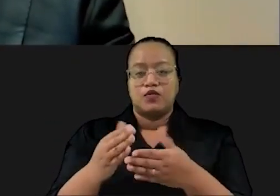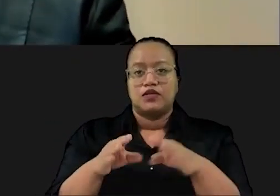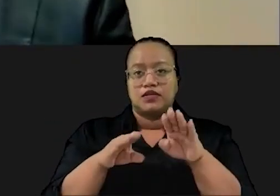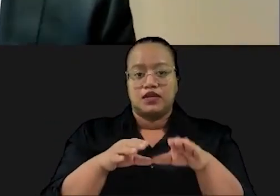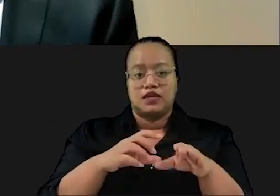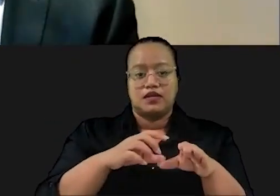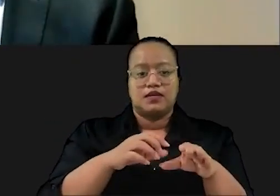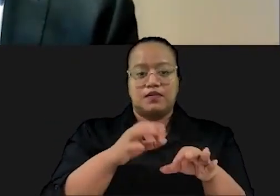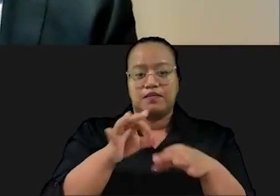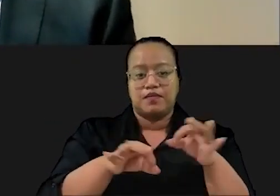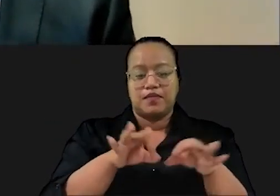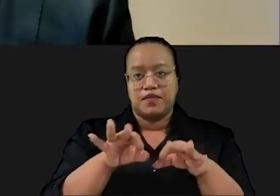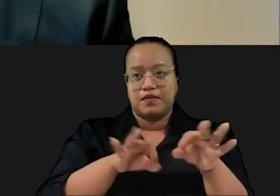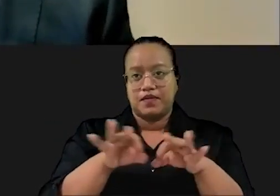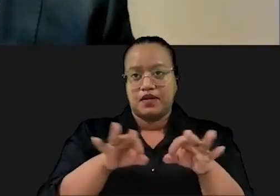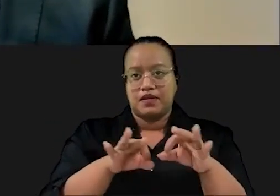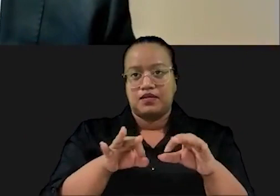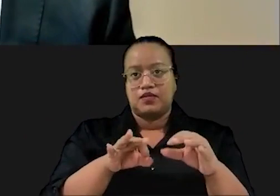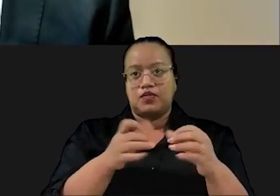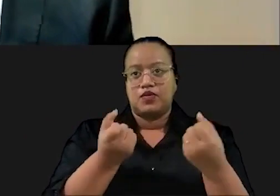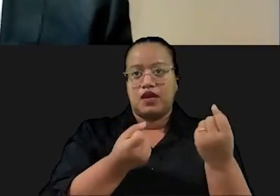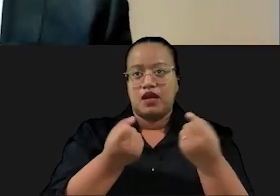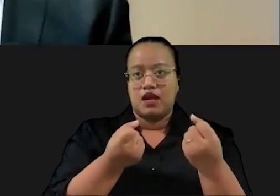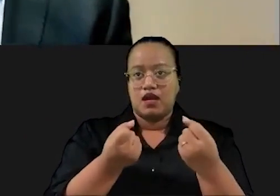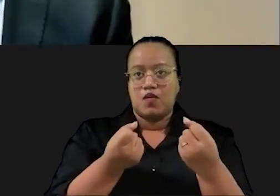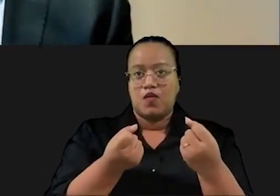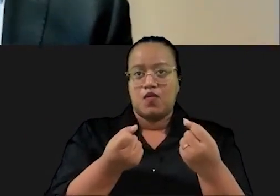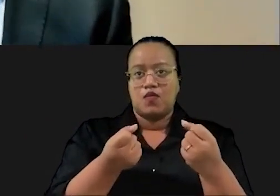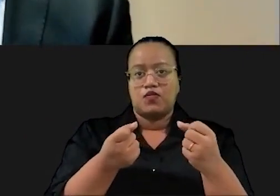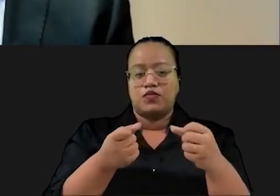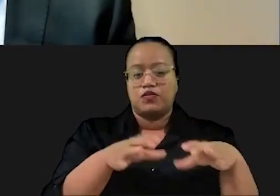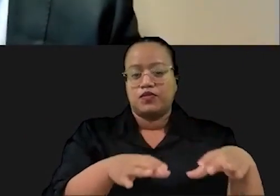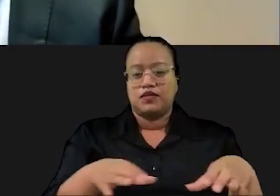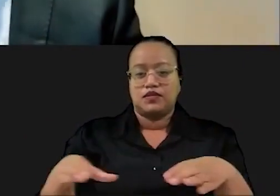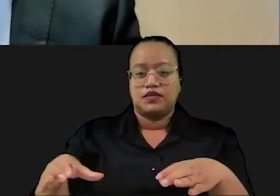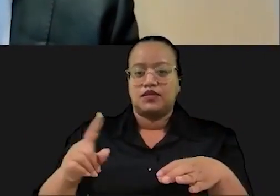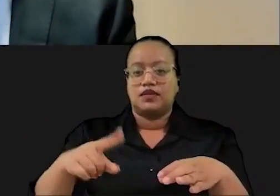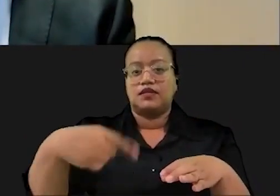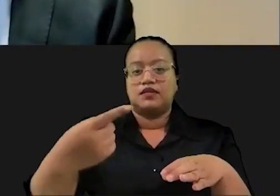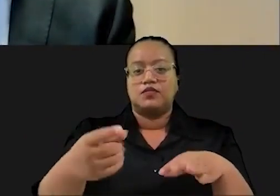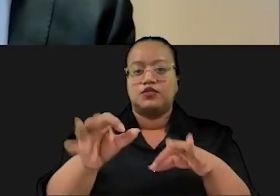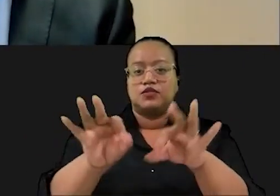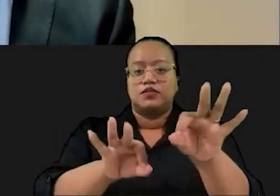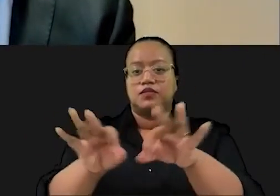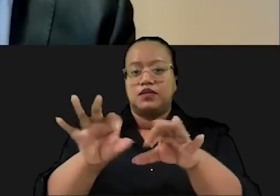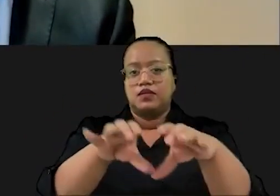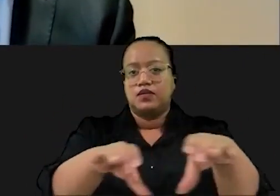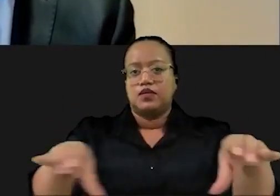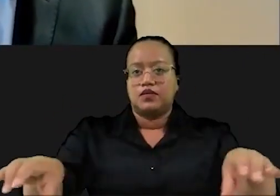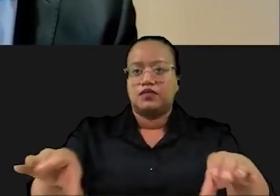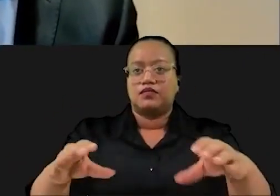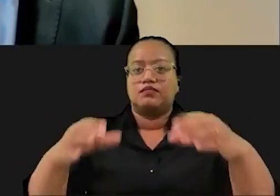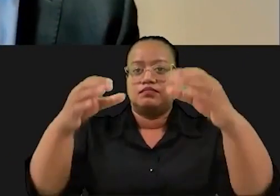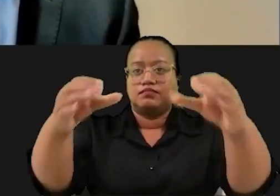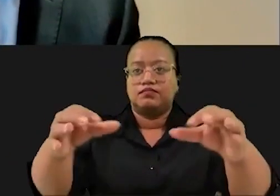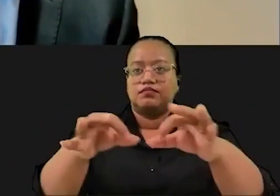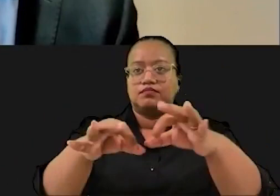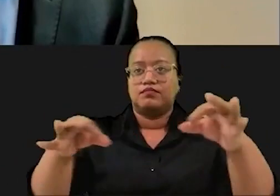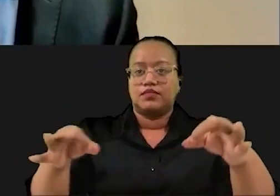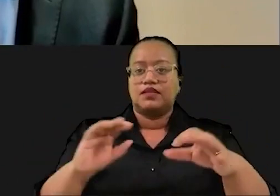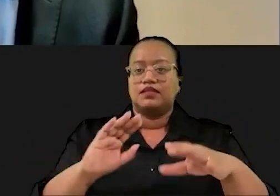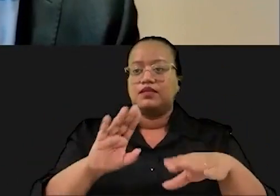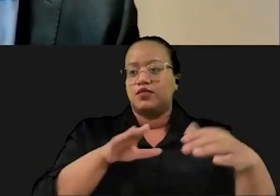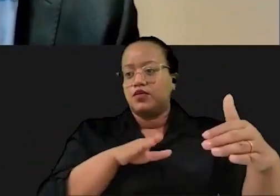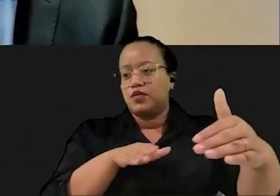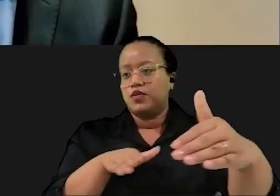carro numa esteira de produção, posso produzir uma peça numa outra esteira, e essas coisas vão se encontrando até que o carro